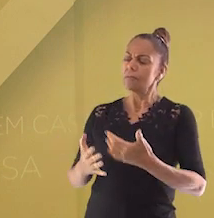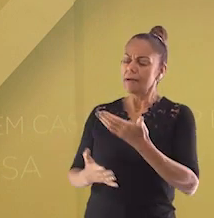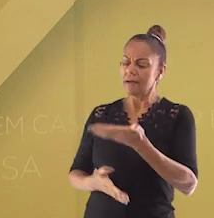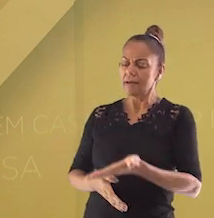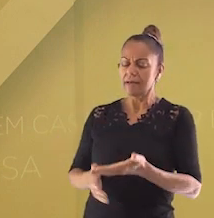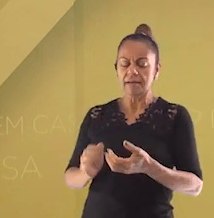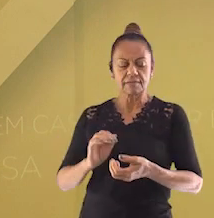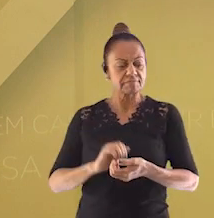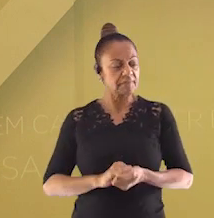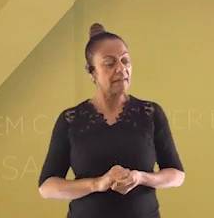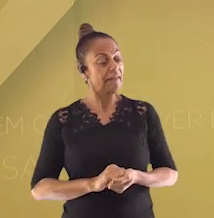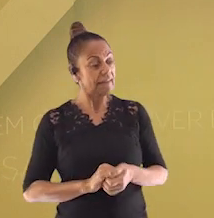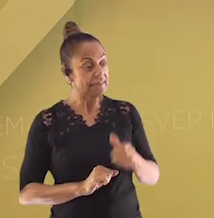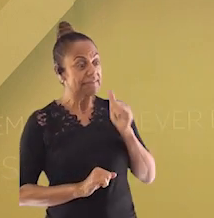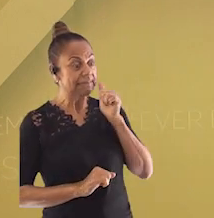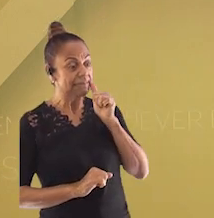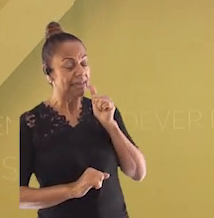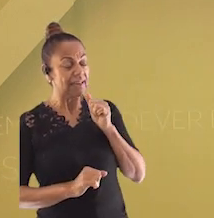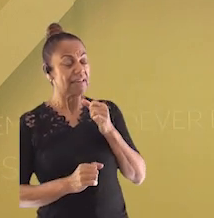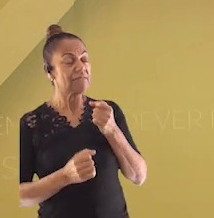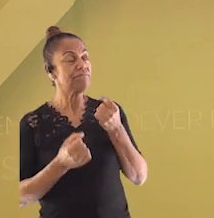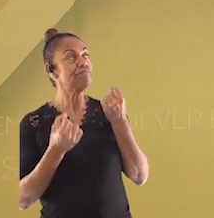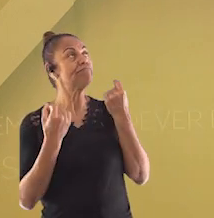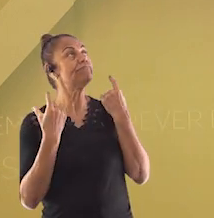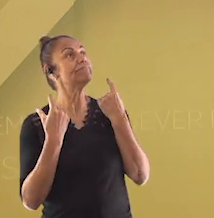explicou tudo a ela